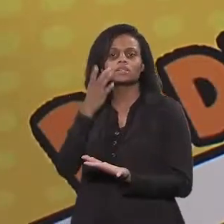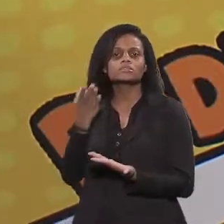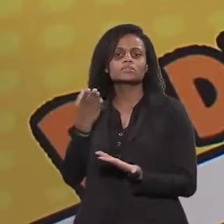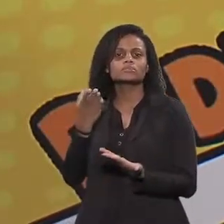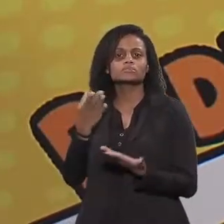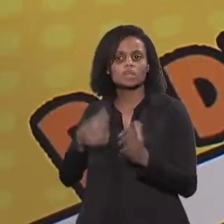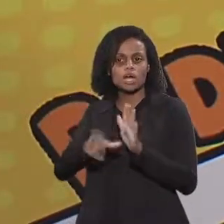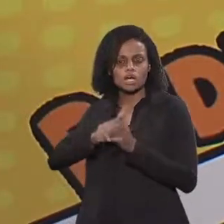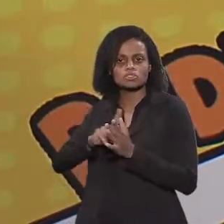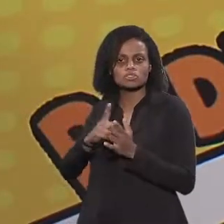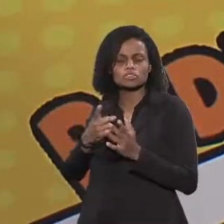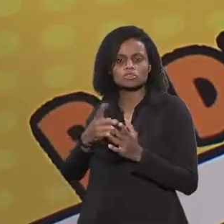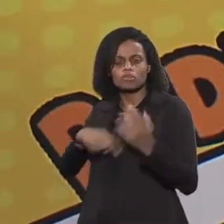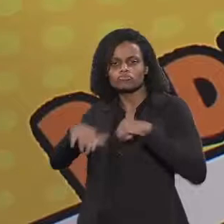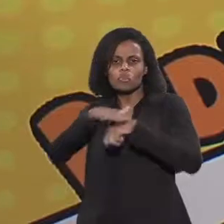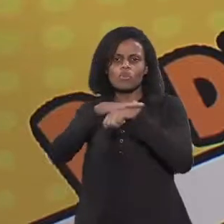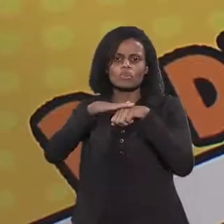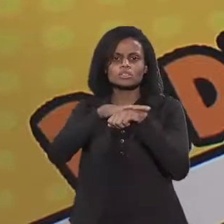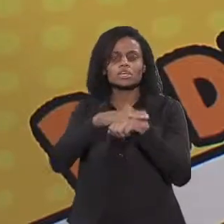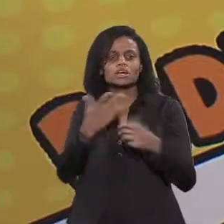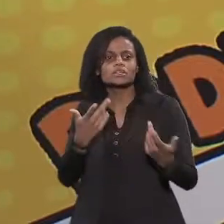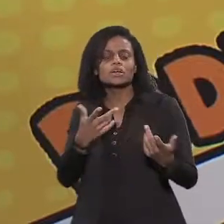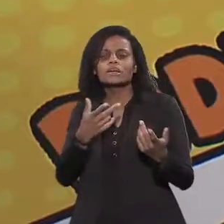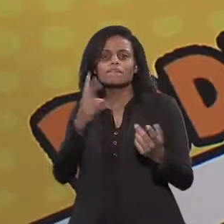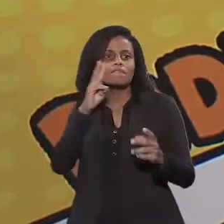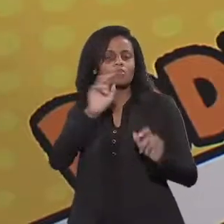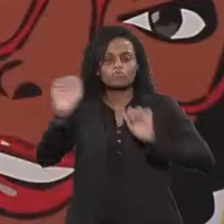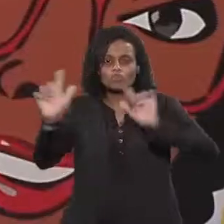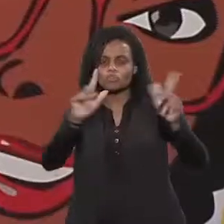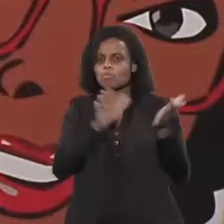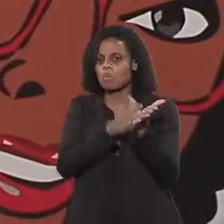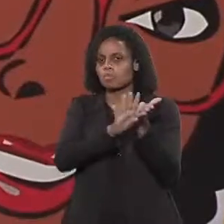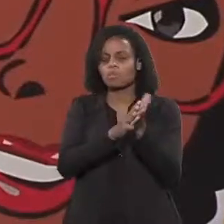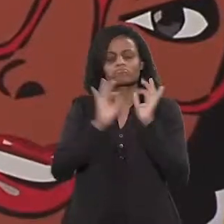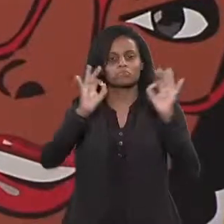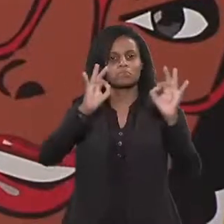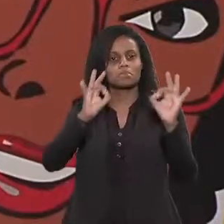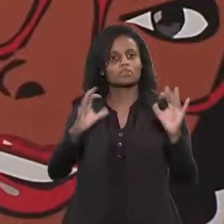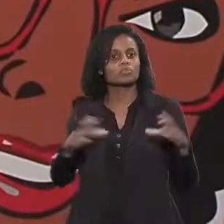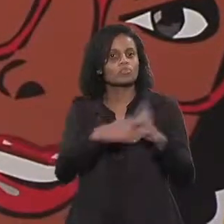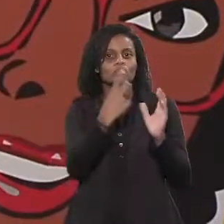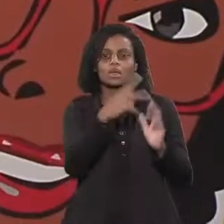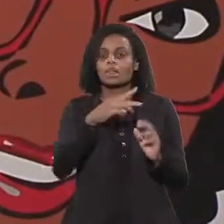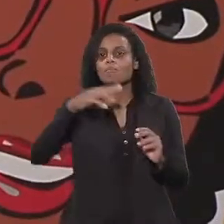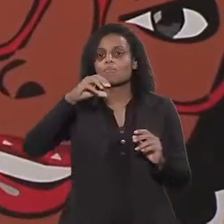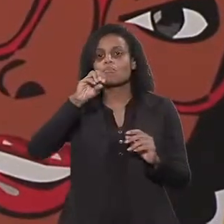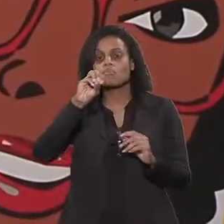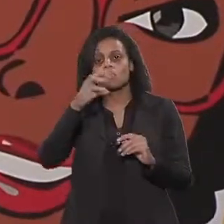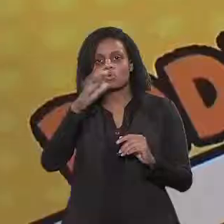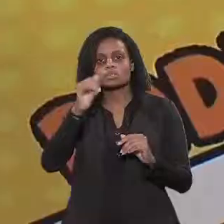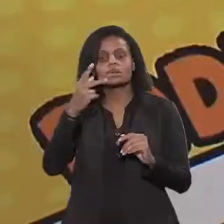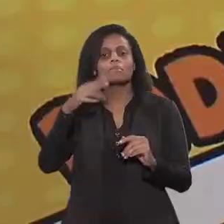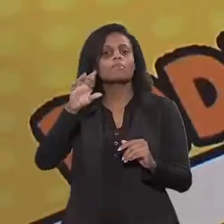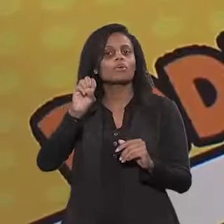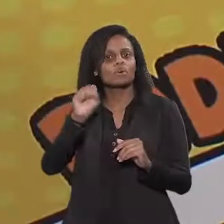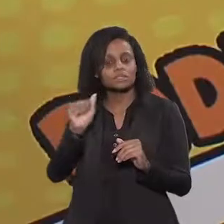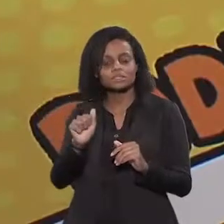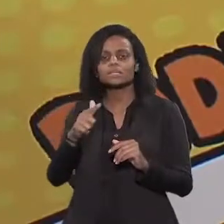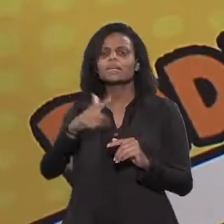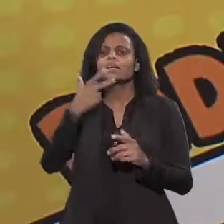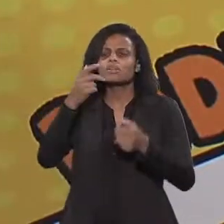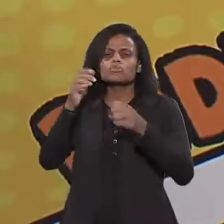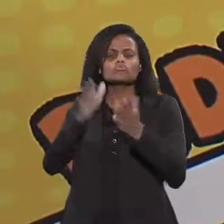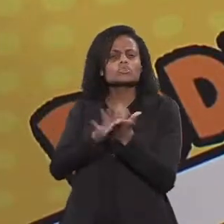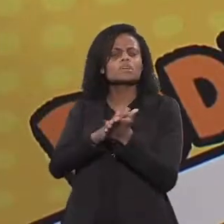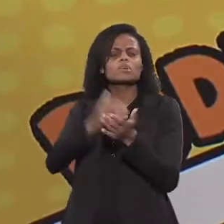gente encerrou o primeiro bloco aí com um samba maravilhoso, feito pela Moça Prosa, e o samba fala bastante dessa questão do por ser mulher,